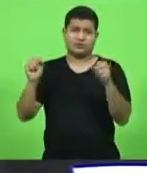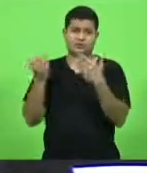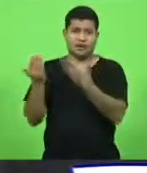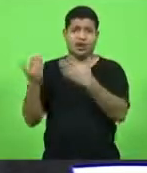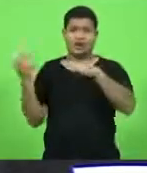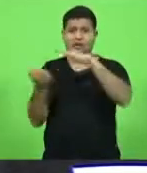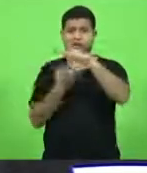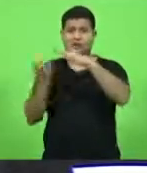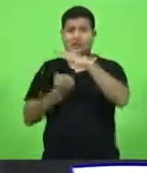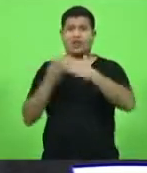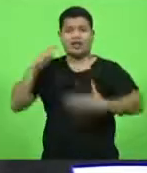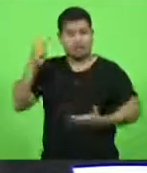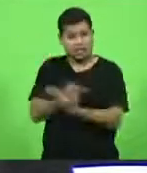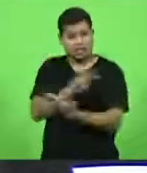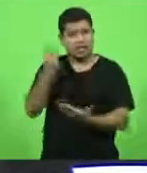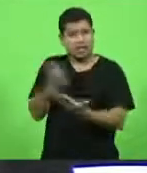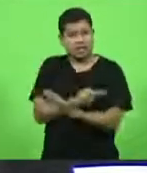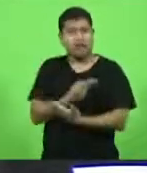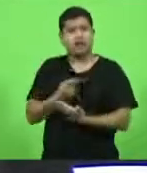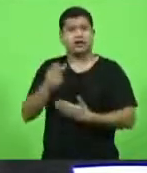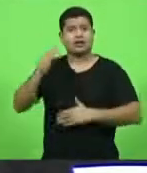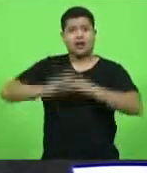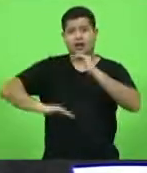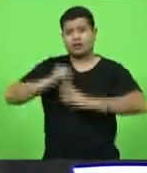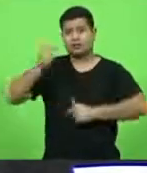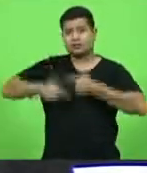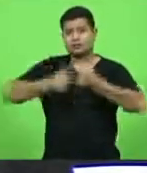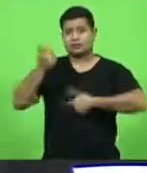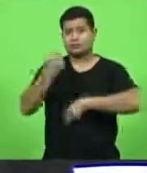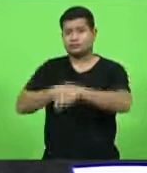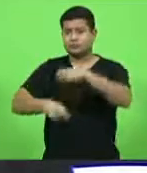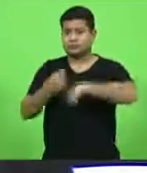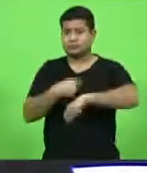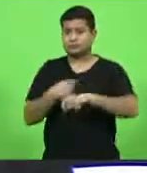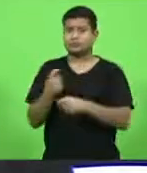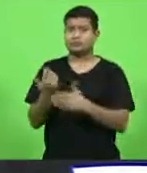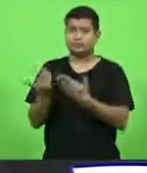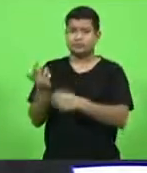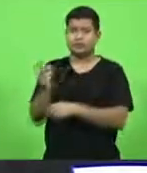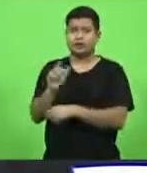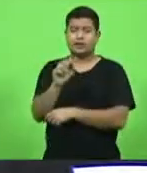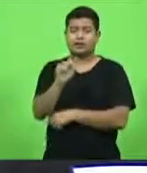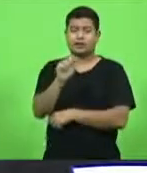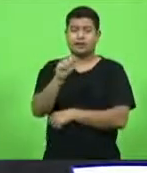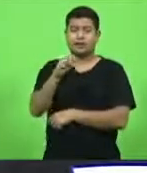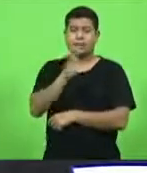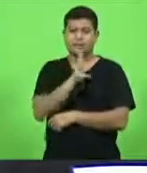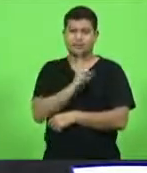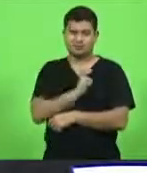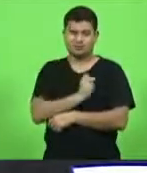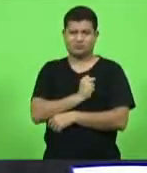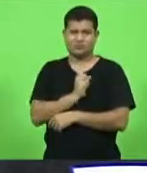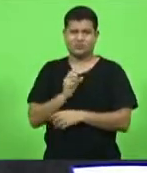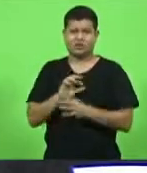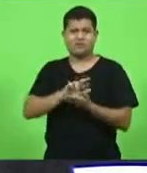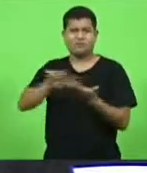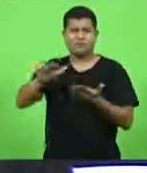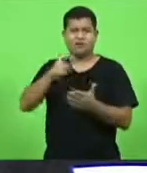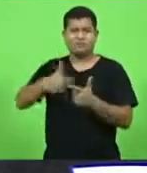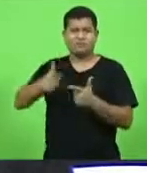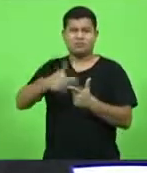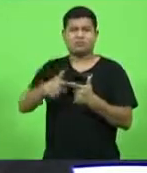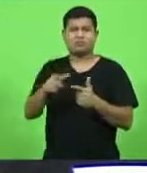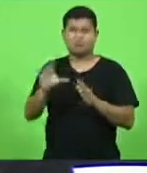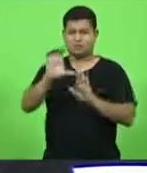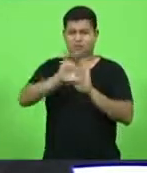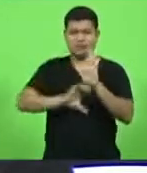irregular que atura administração da Samu com diversos problemas com currículo ridículo